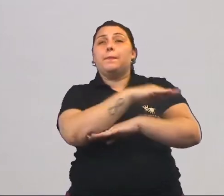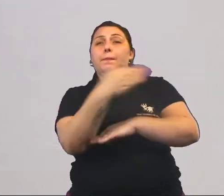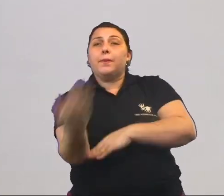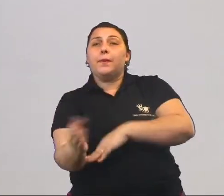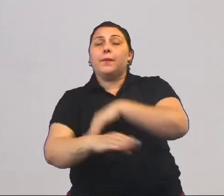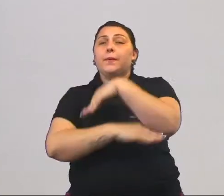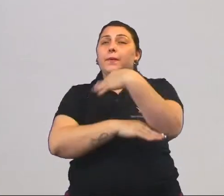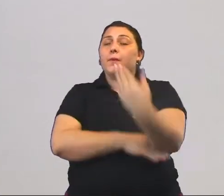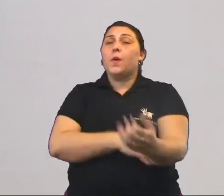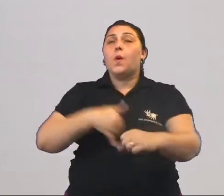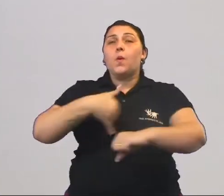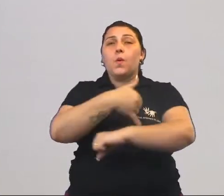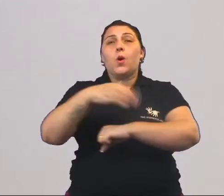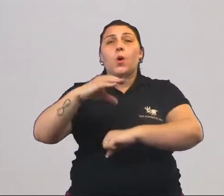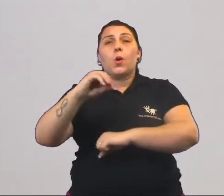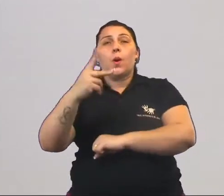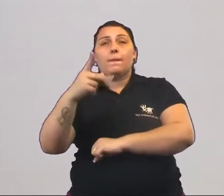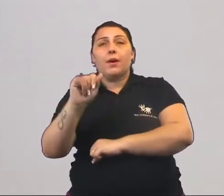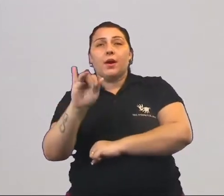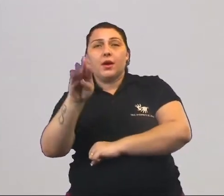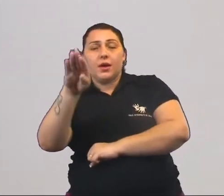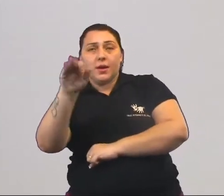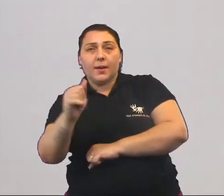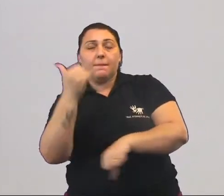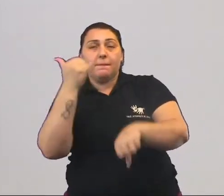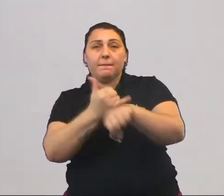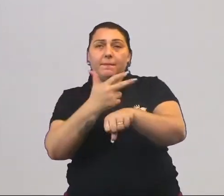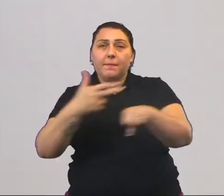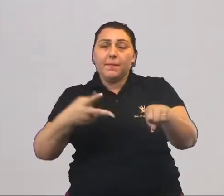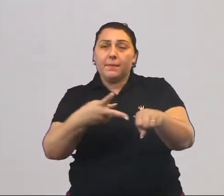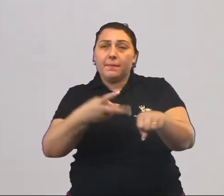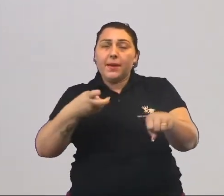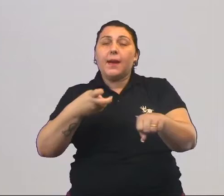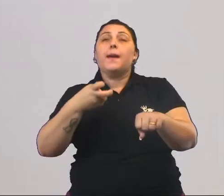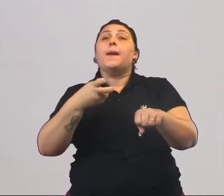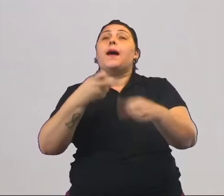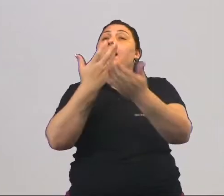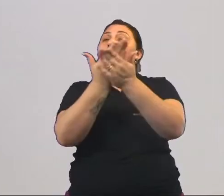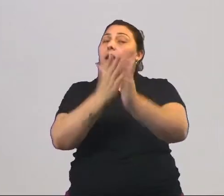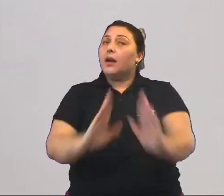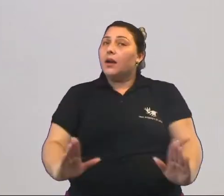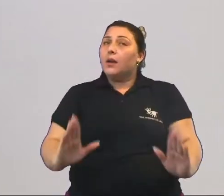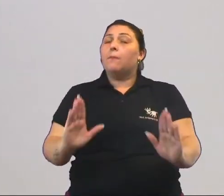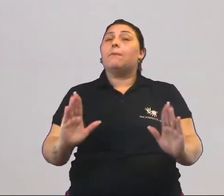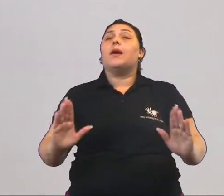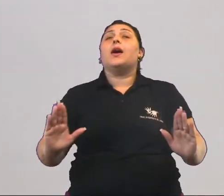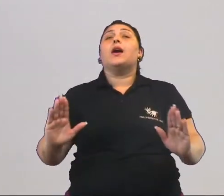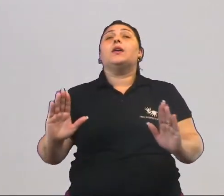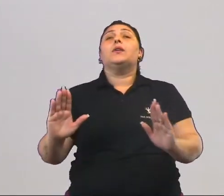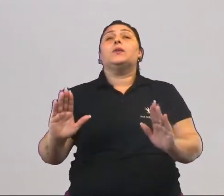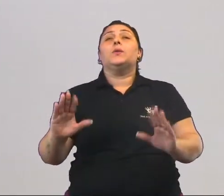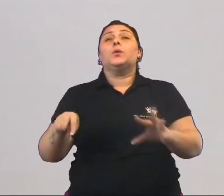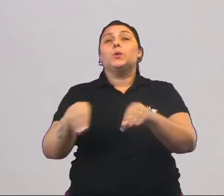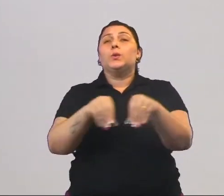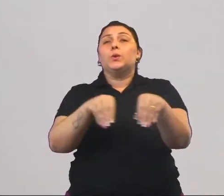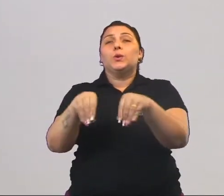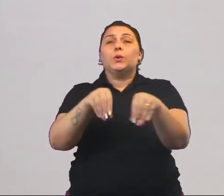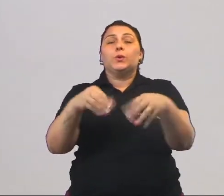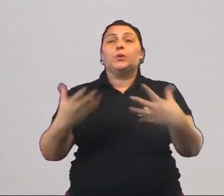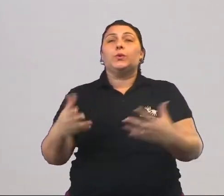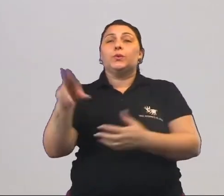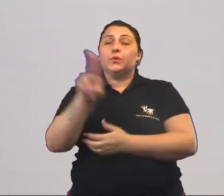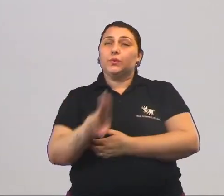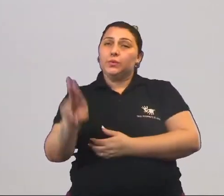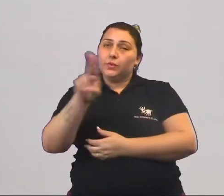tirar o óleo da copaíba, extrair os minerais sem desagregar totalmente o solo. Então seria